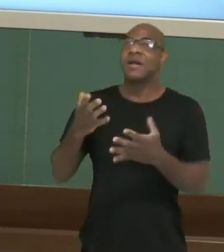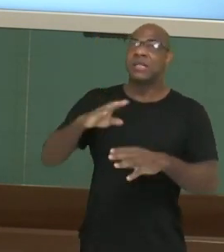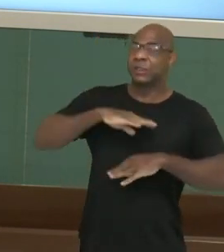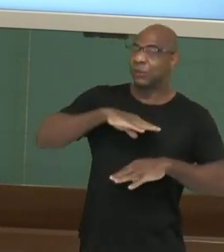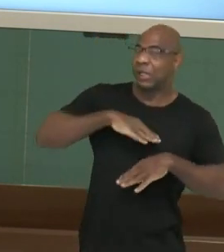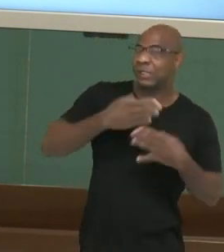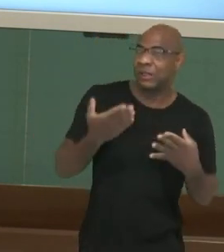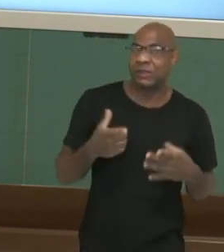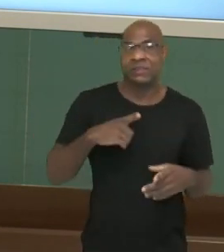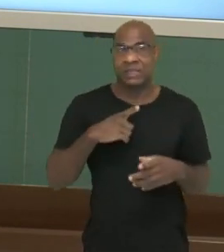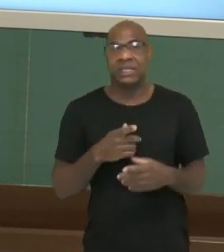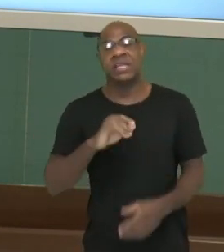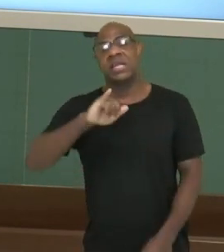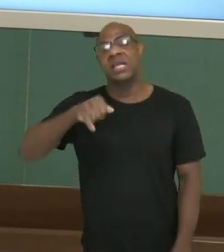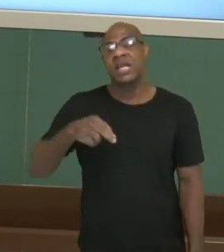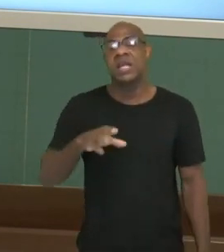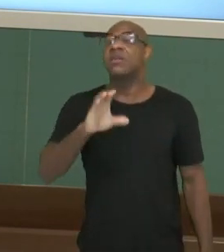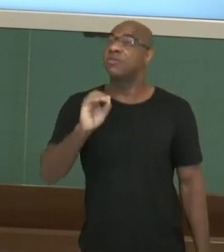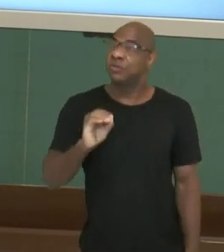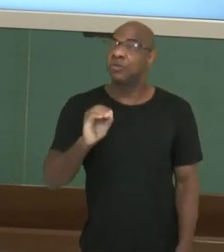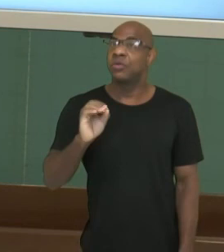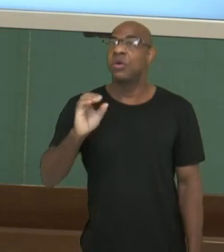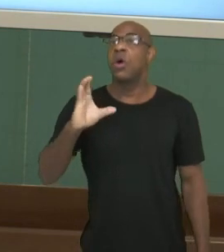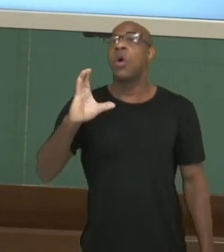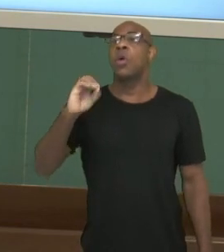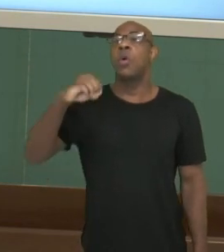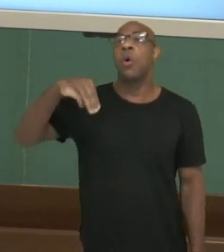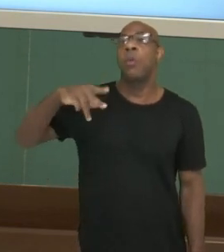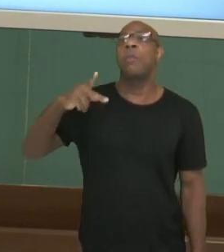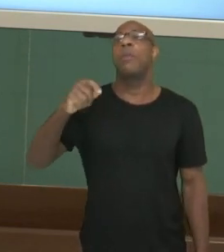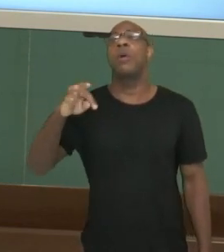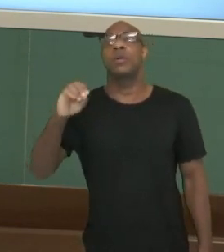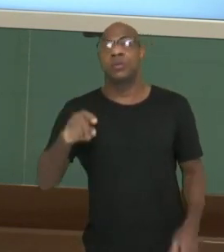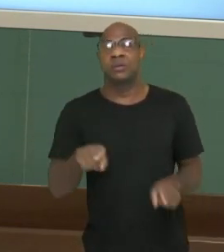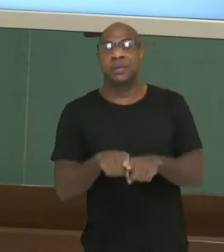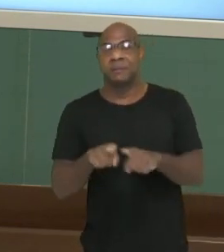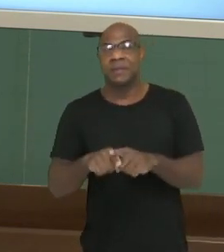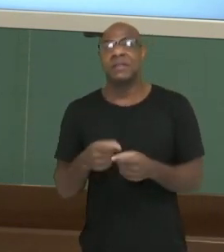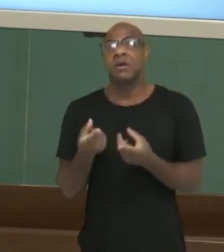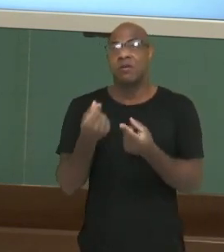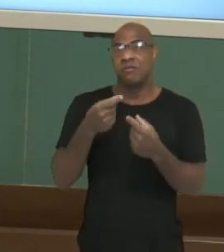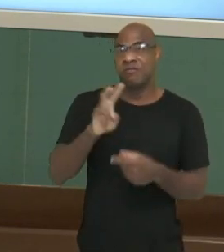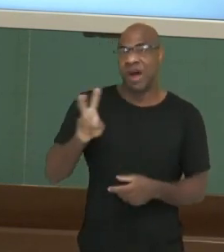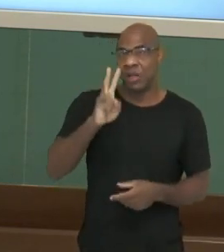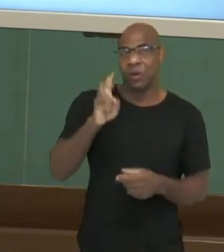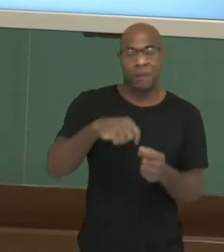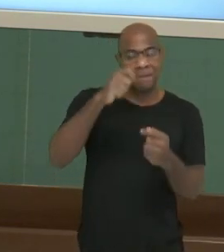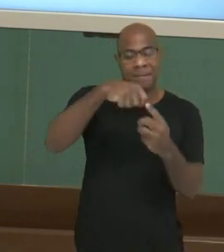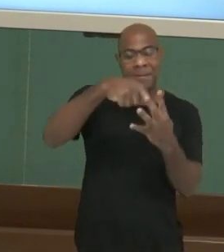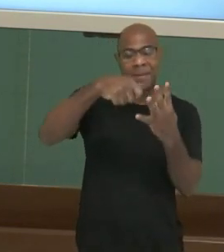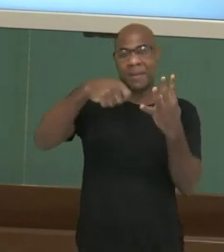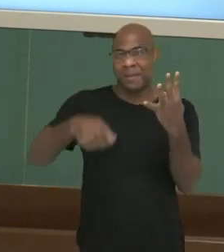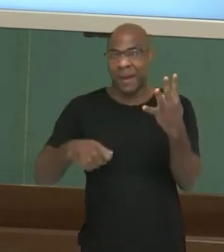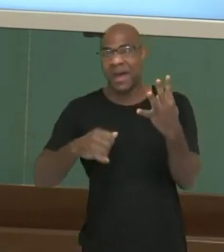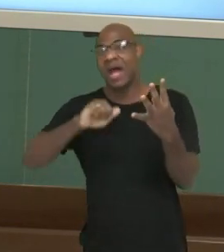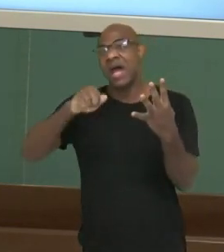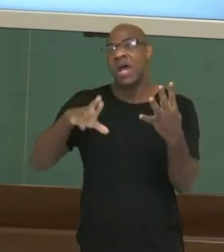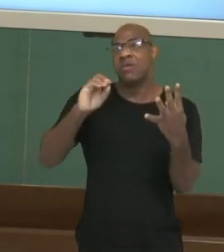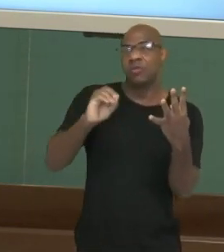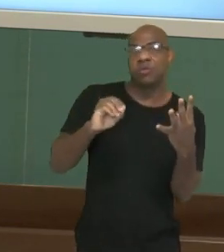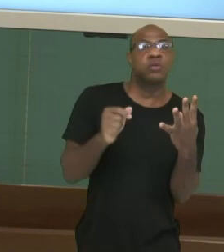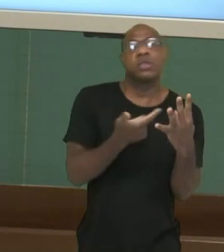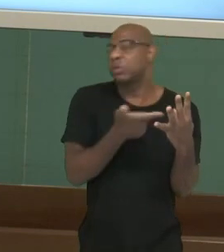e calculamos o valor financiado a partir do valor das parcelas, né? Então, nós temos o valor com o juro e sem o